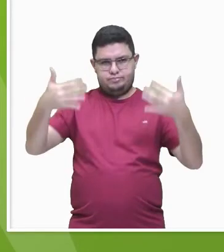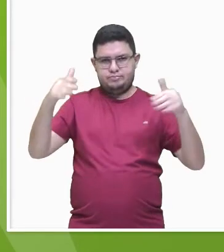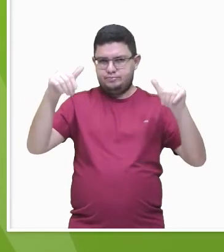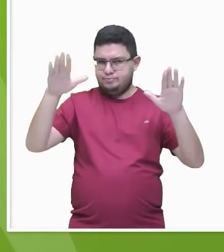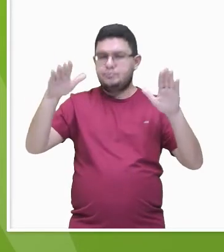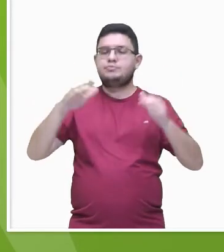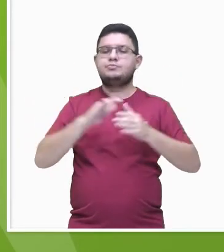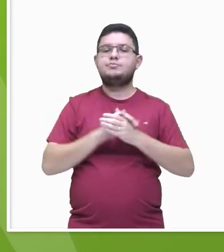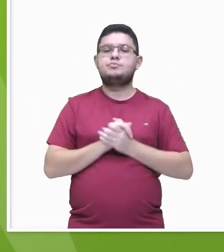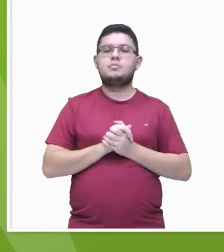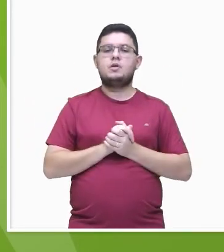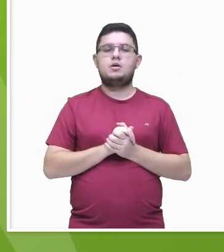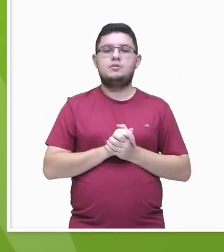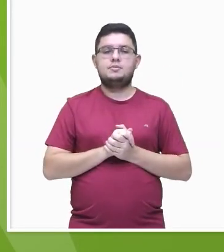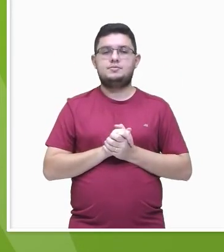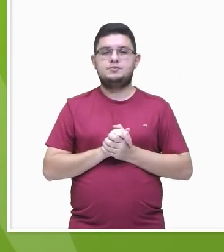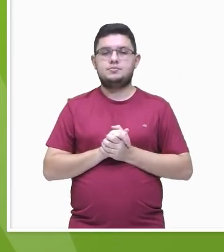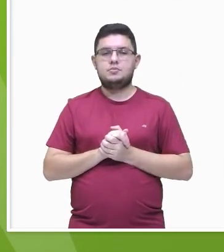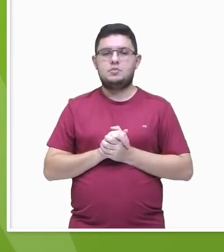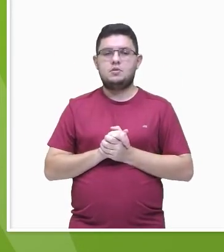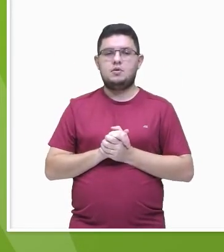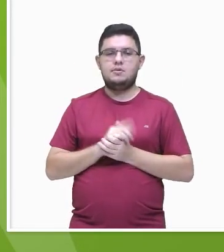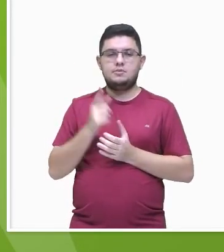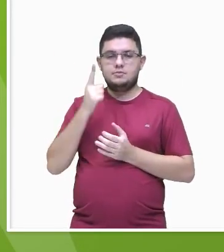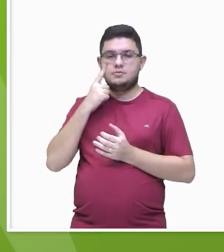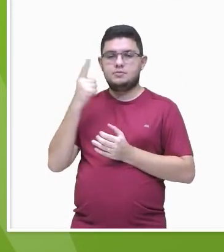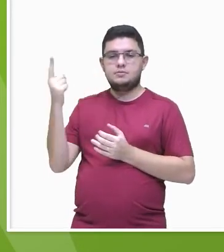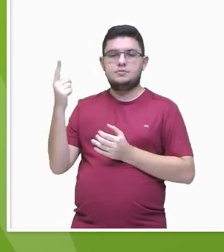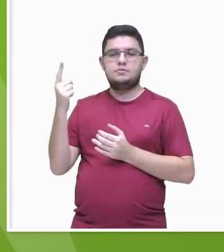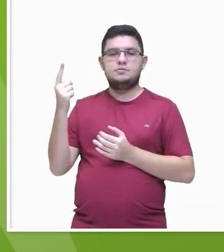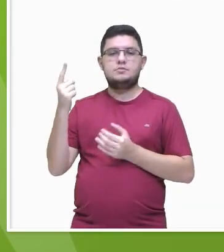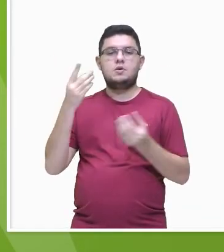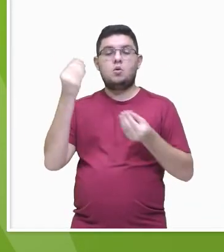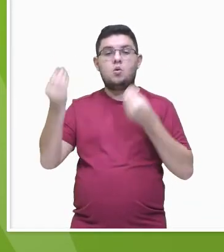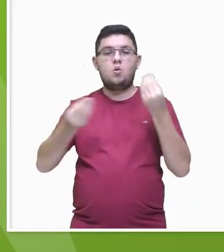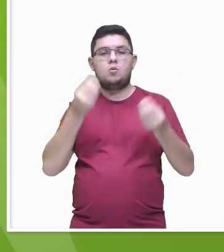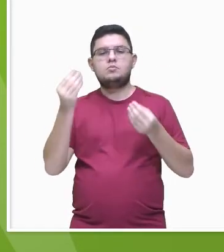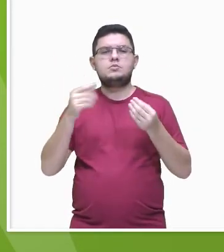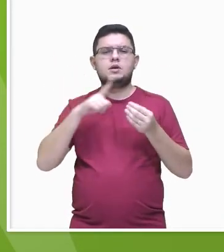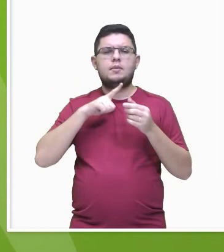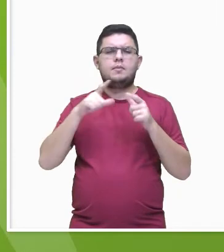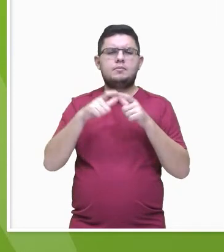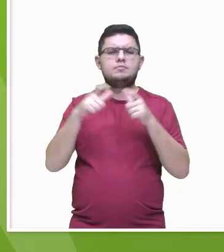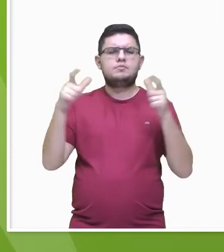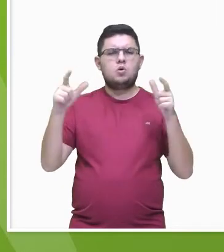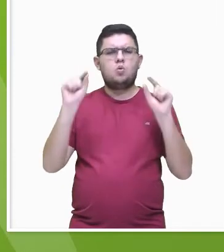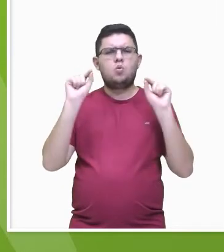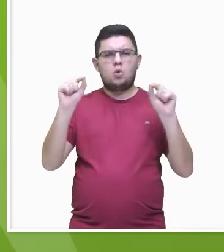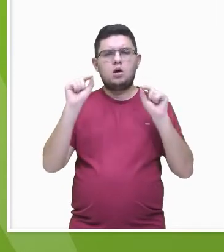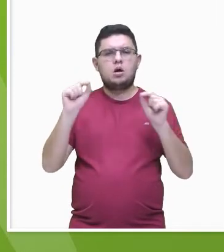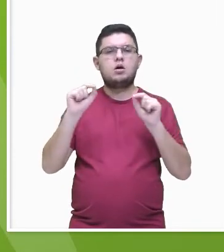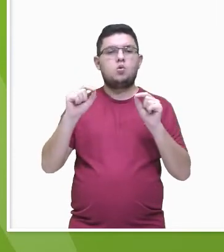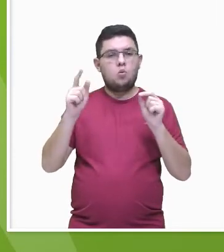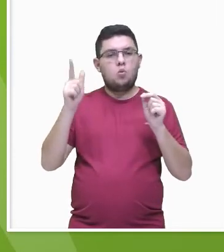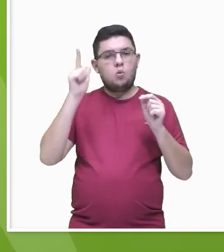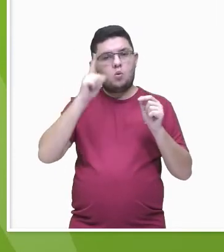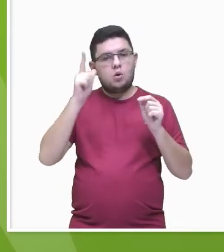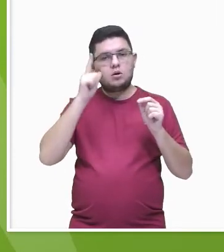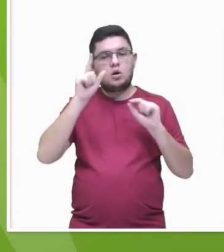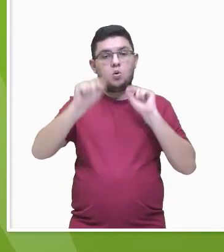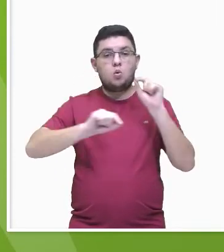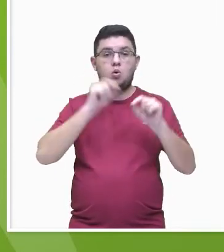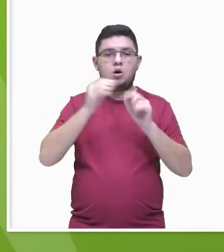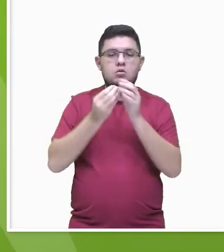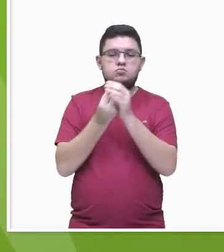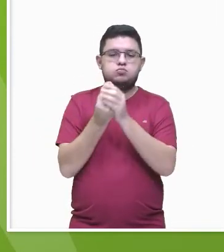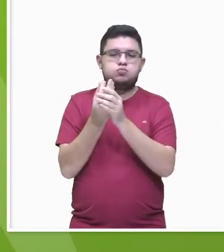dos equinodermos. Aí a informação, vamos dar uma lida. Muitas espécies são capazes de regenerar partes de seu